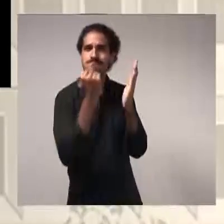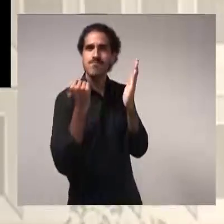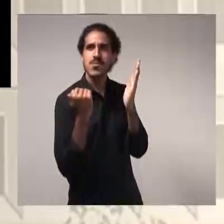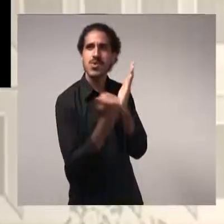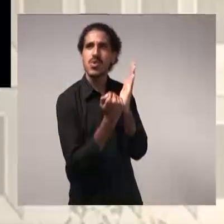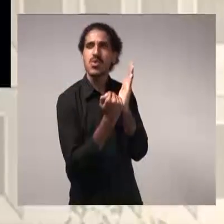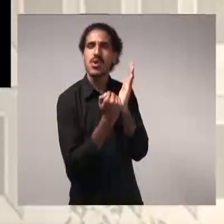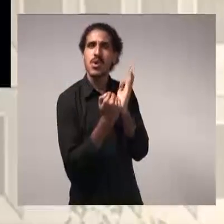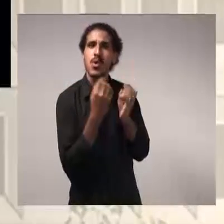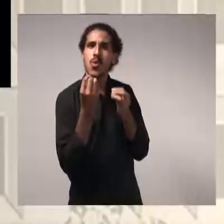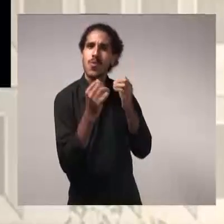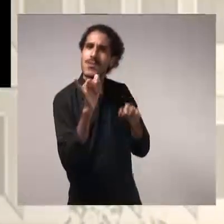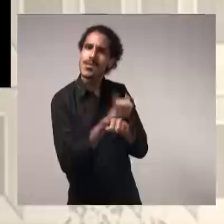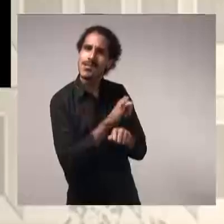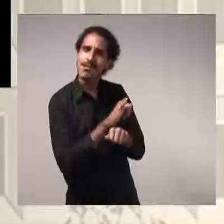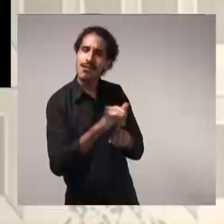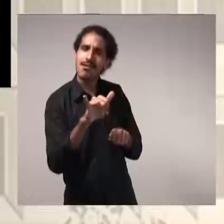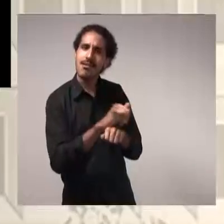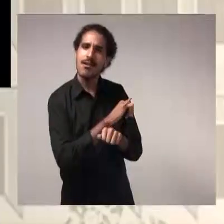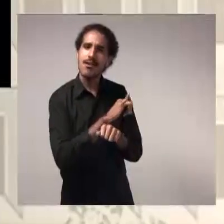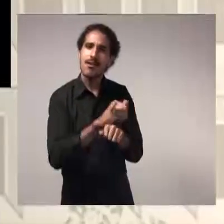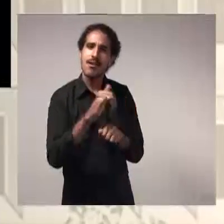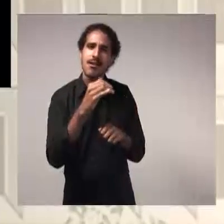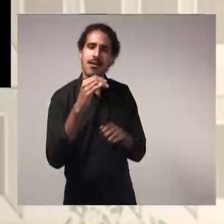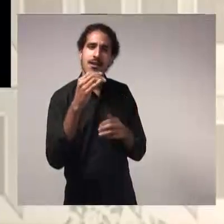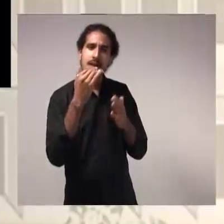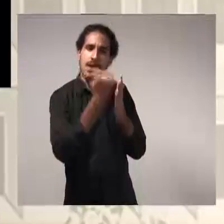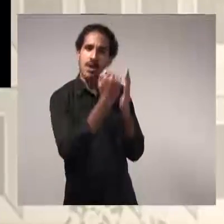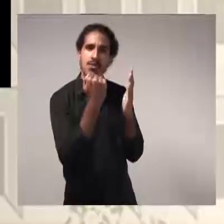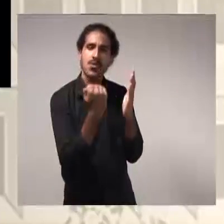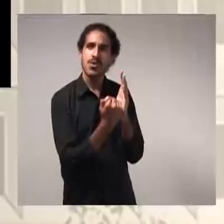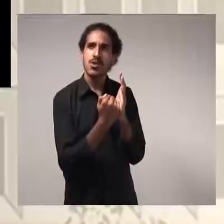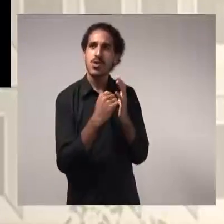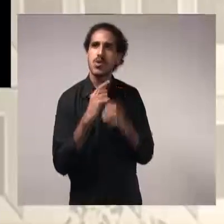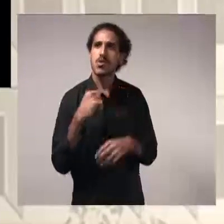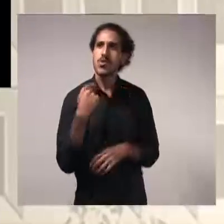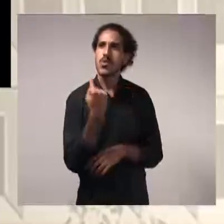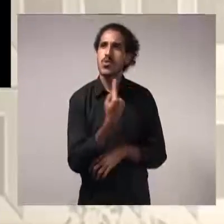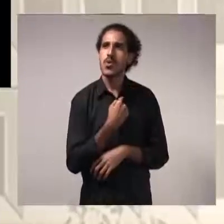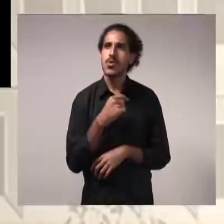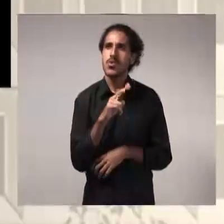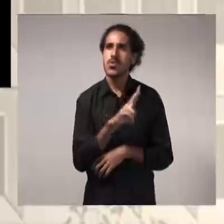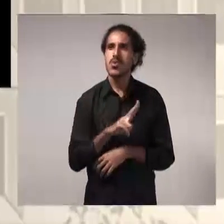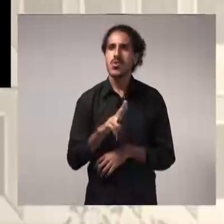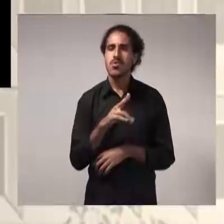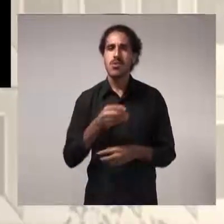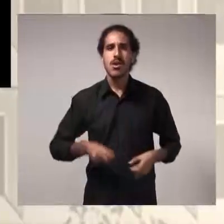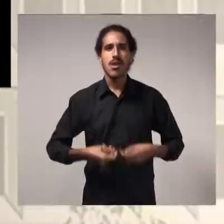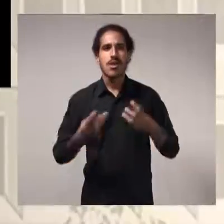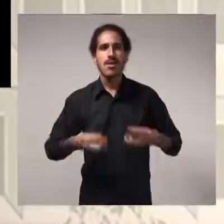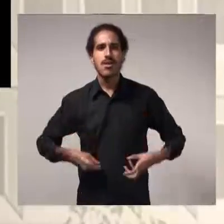encontrar uma maneira de reduzir a nossa pegada. E a ideia que